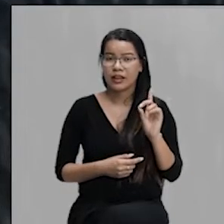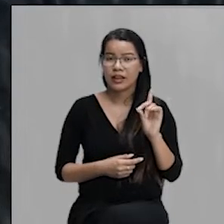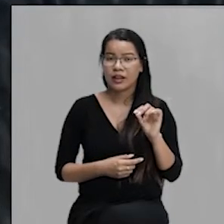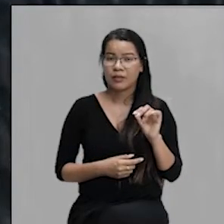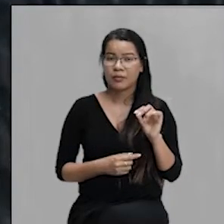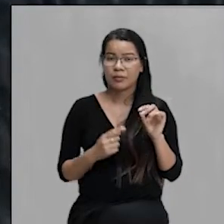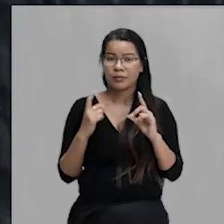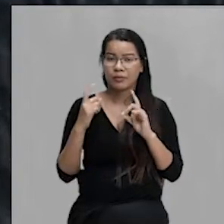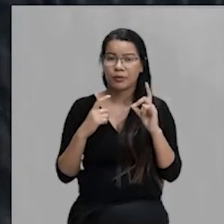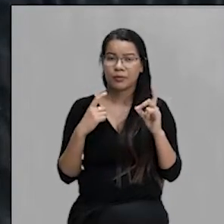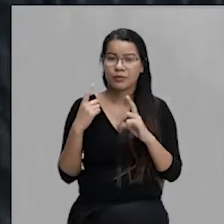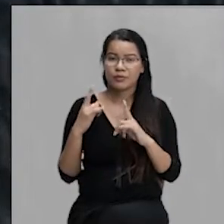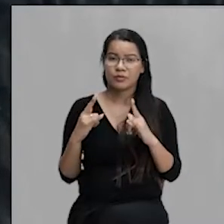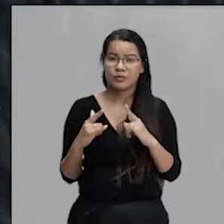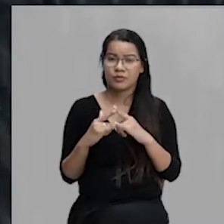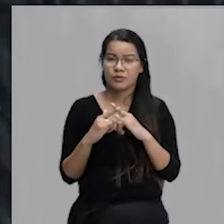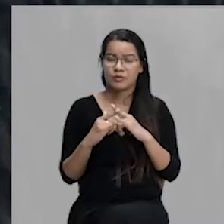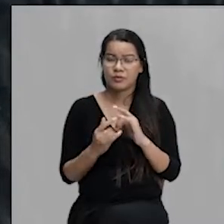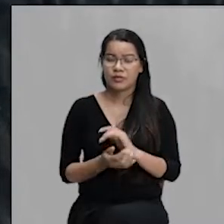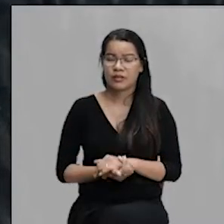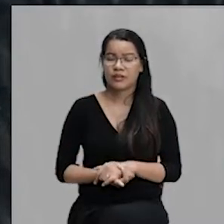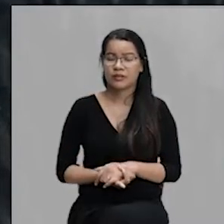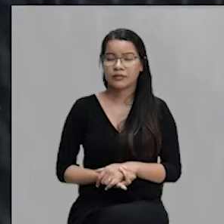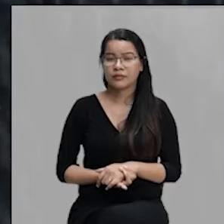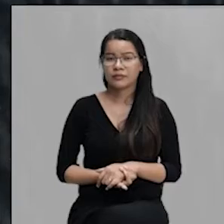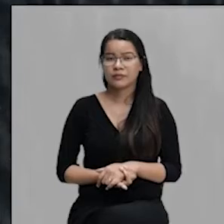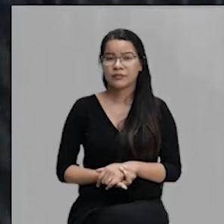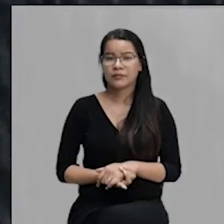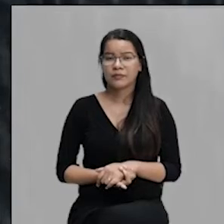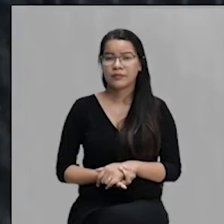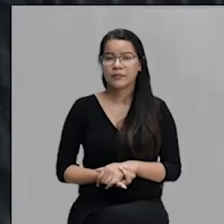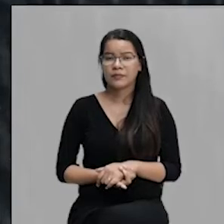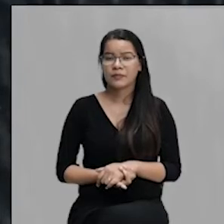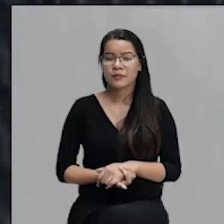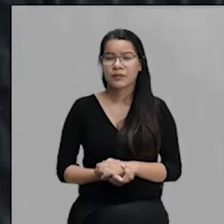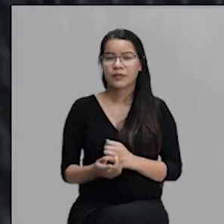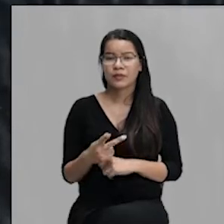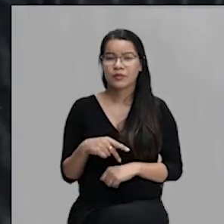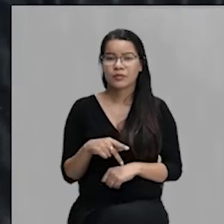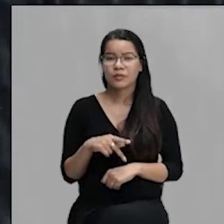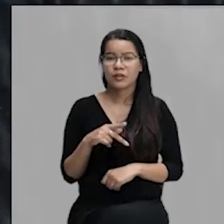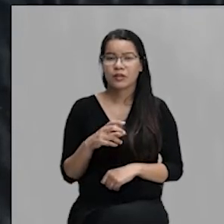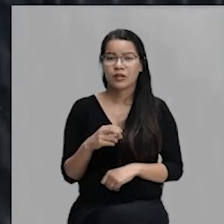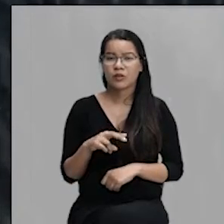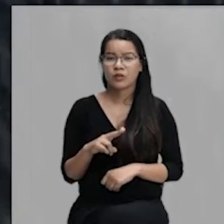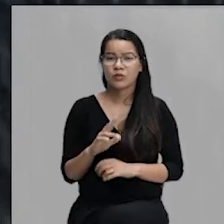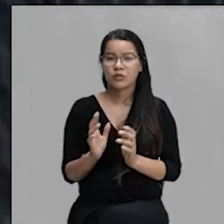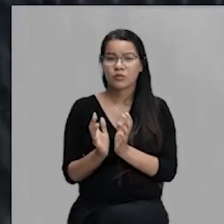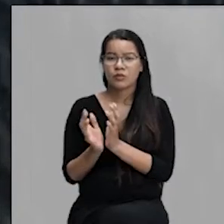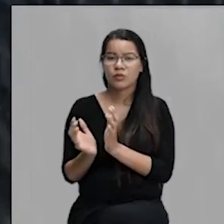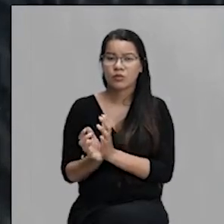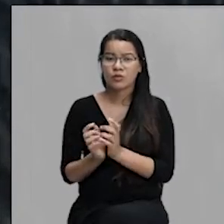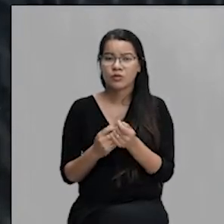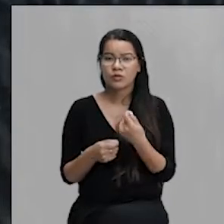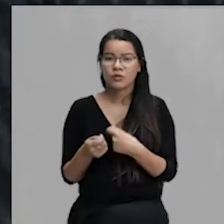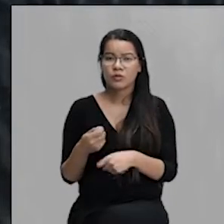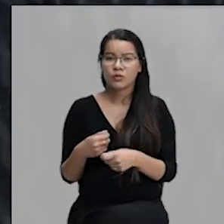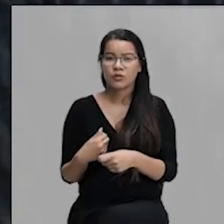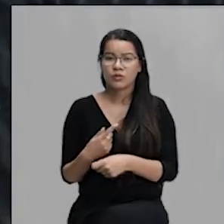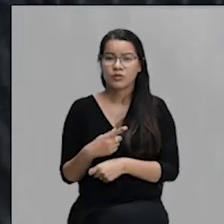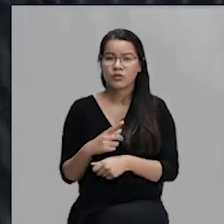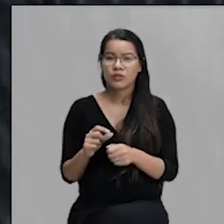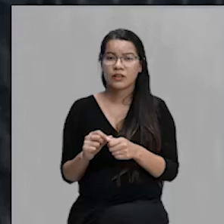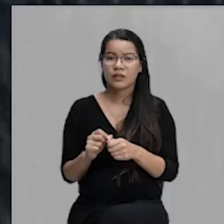preocupação institucional, né, dos países ou dos blocos econômicos. A gente faz